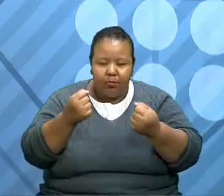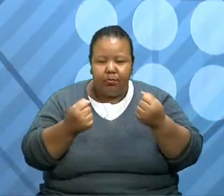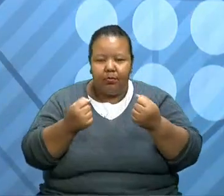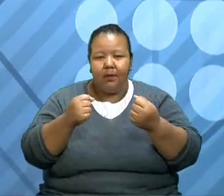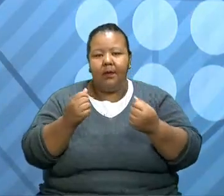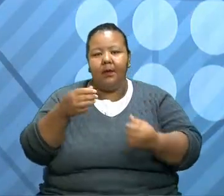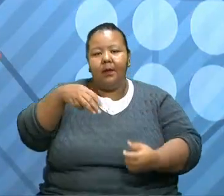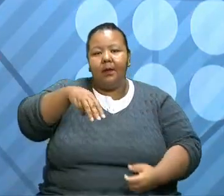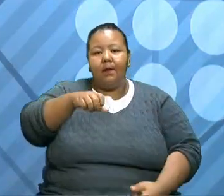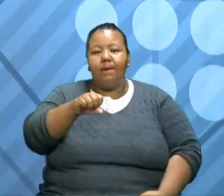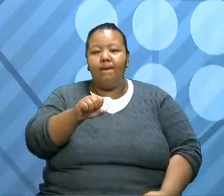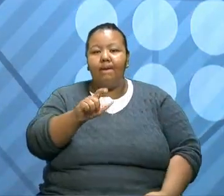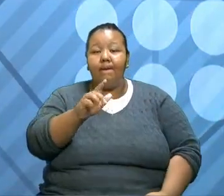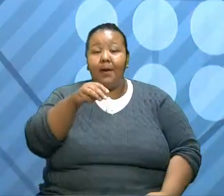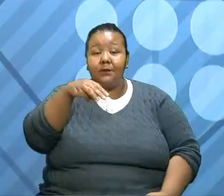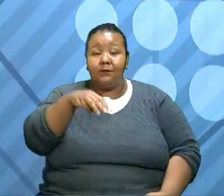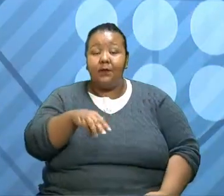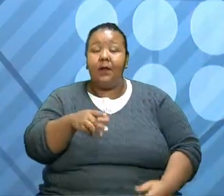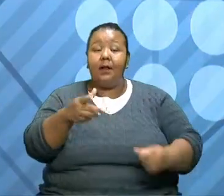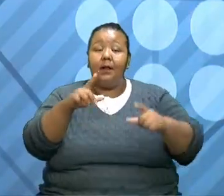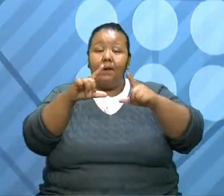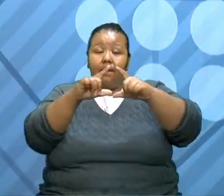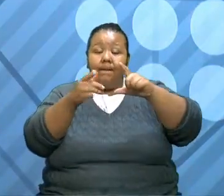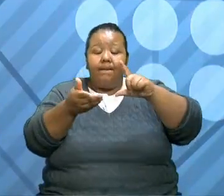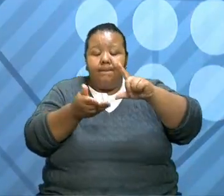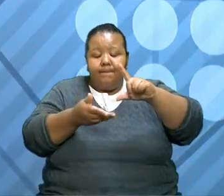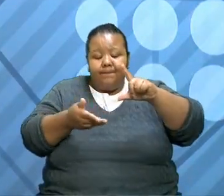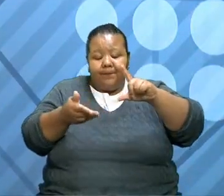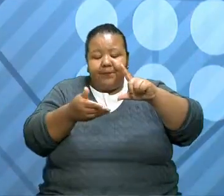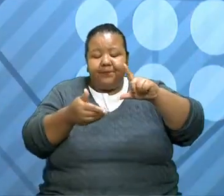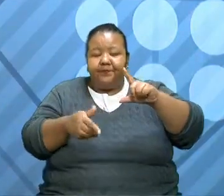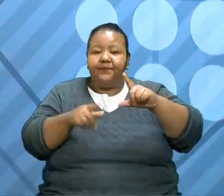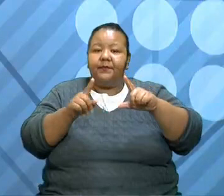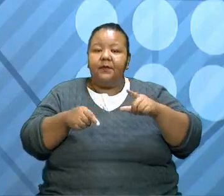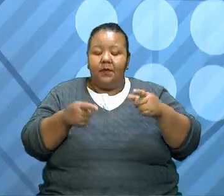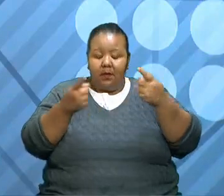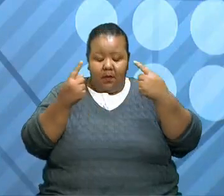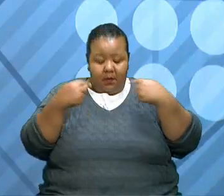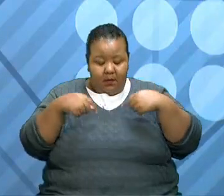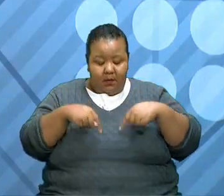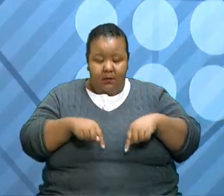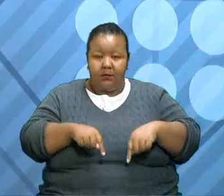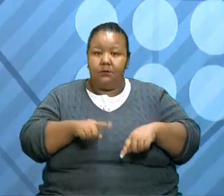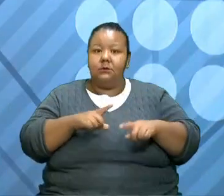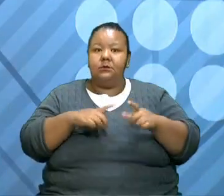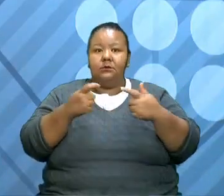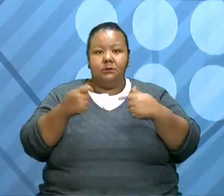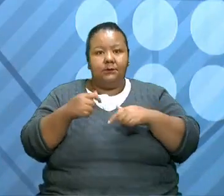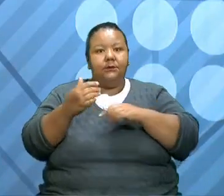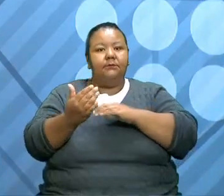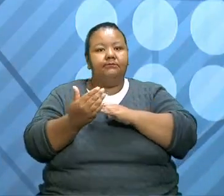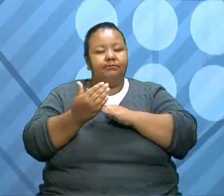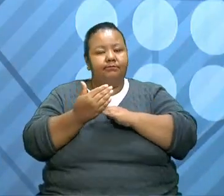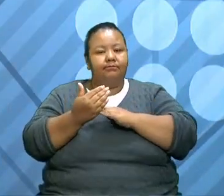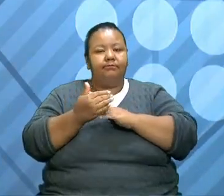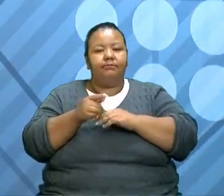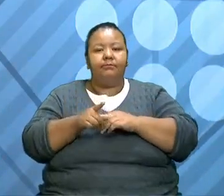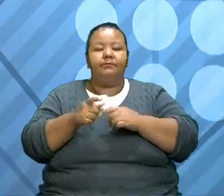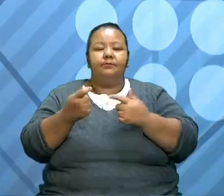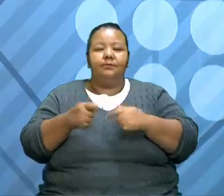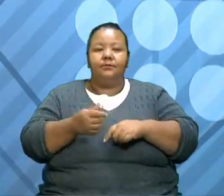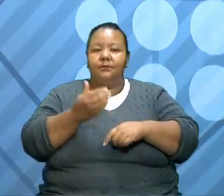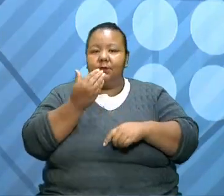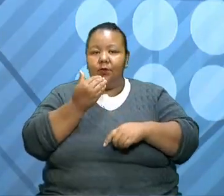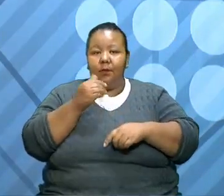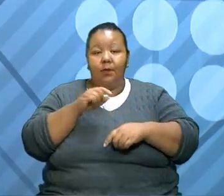Maslow fala que na base nós temos as nossas necessidades fisiológicas, aquelas necessidades que você tem que suprir. Você tem que comer,